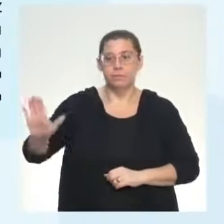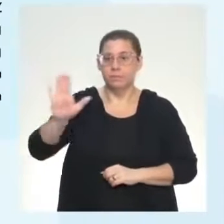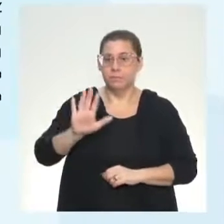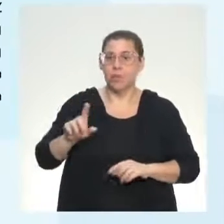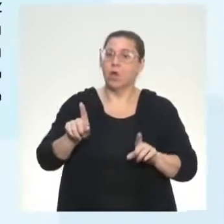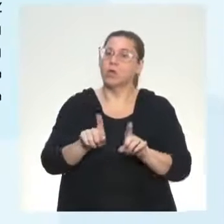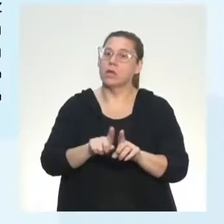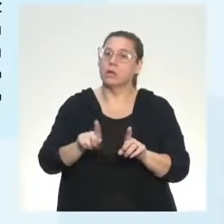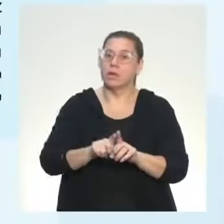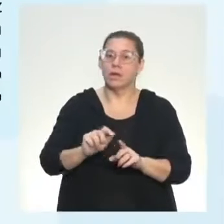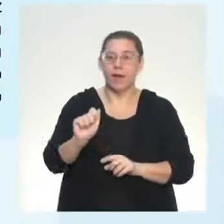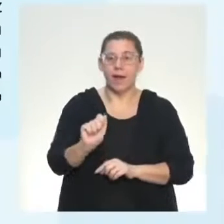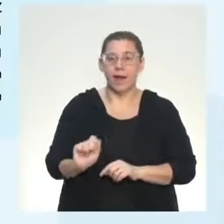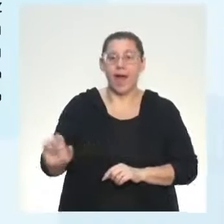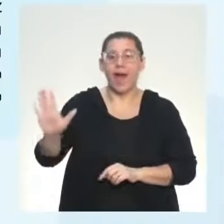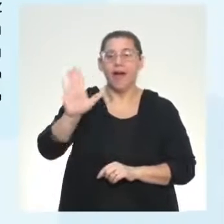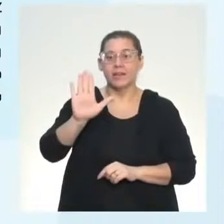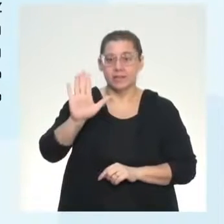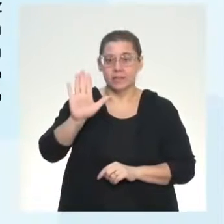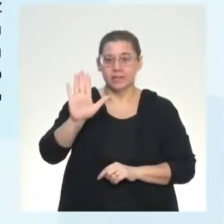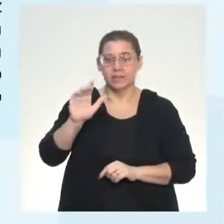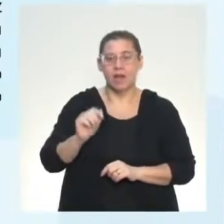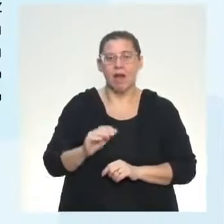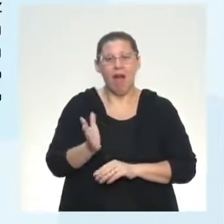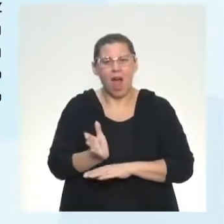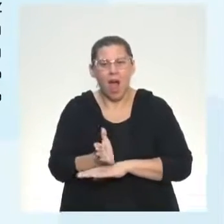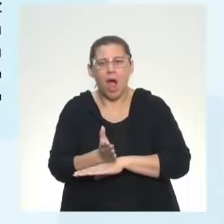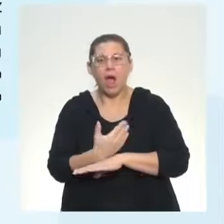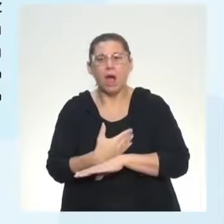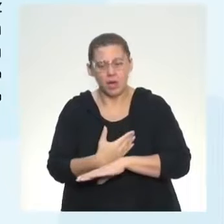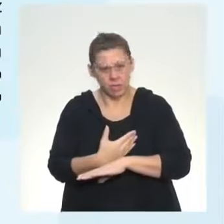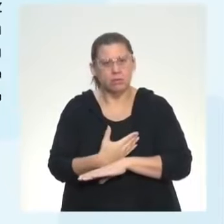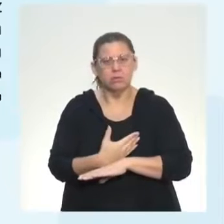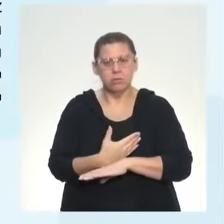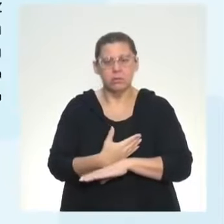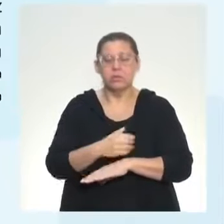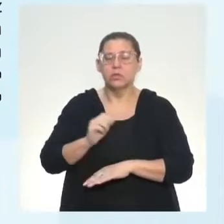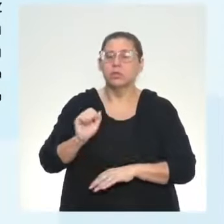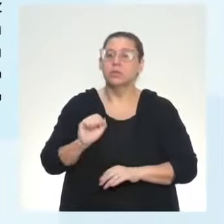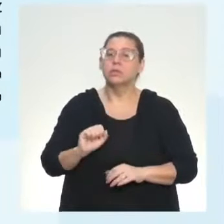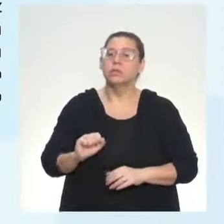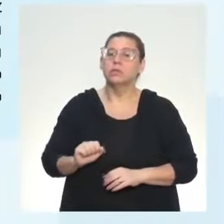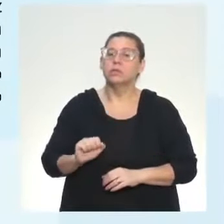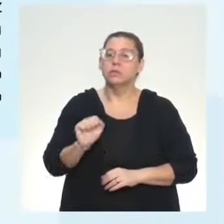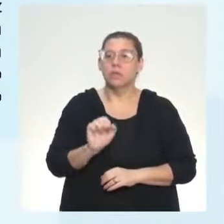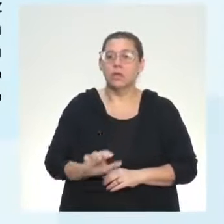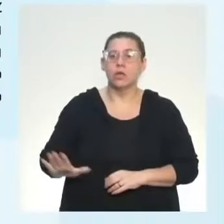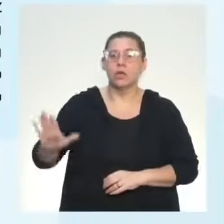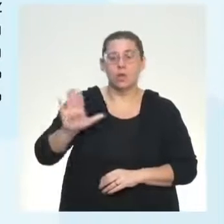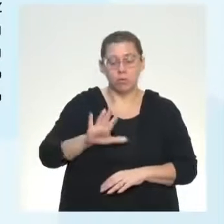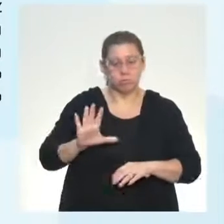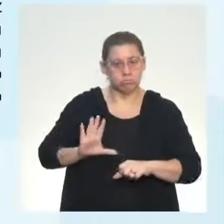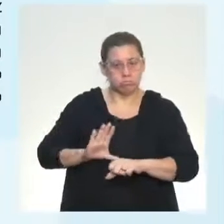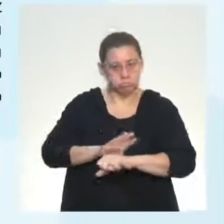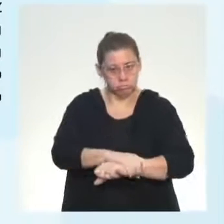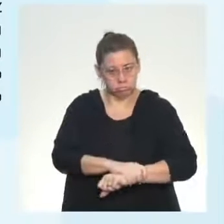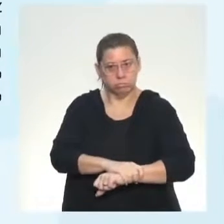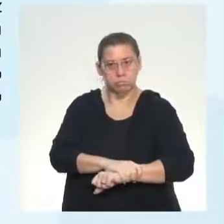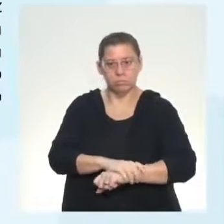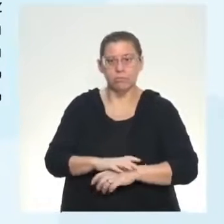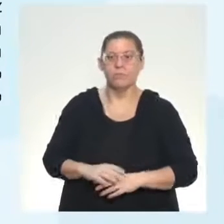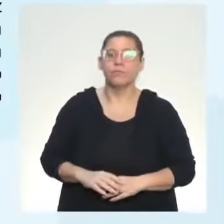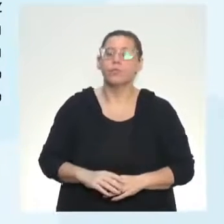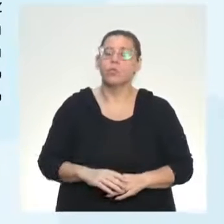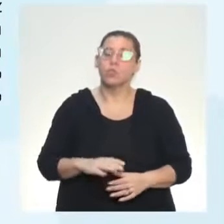a Ásia, muito antes dos europeus realizarem a colonização do